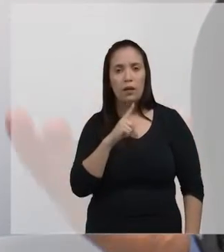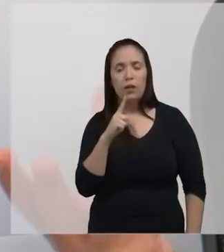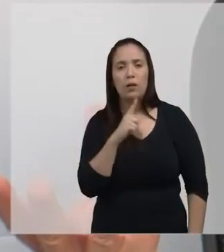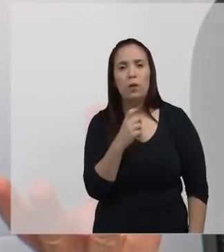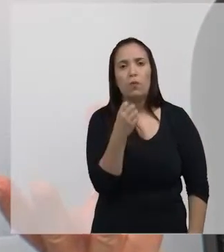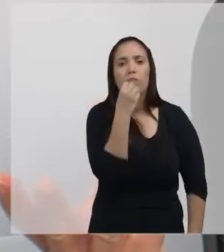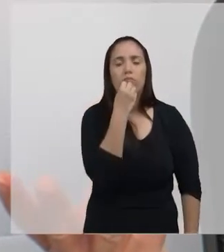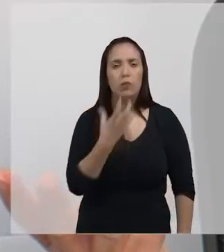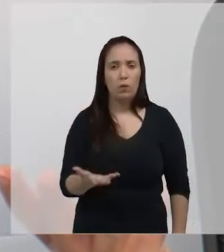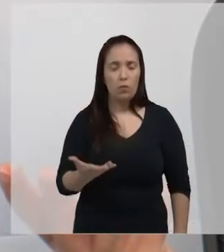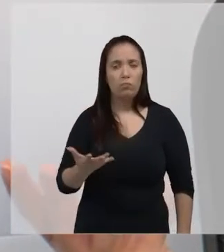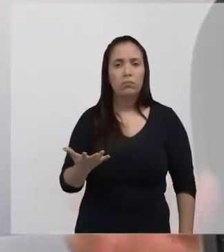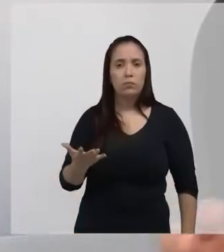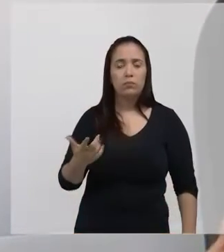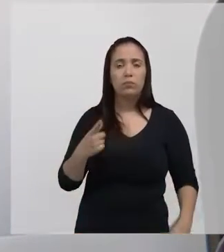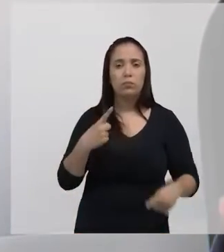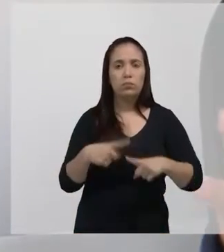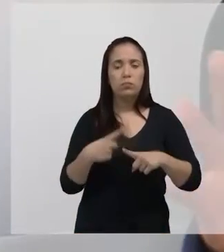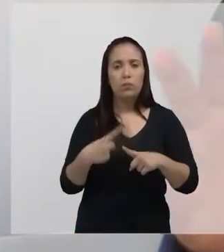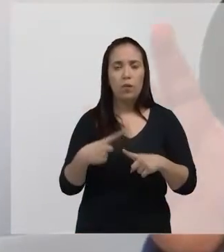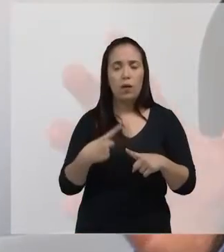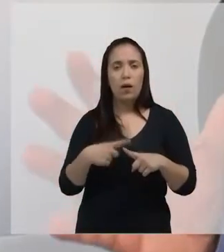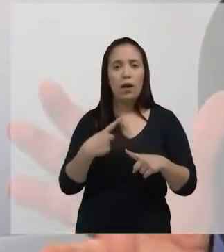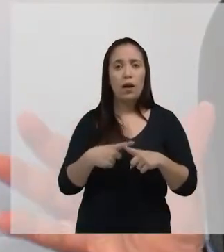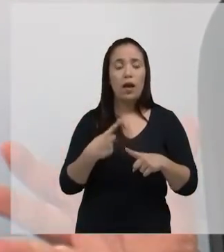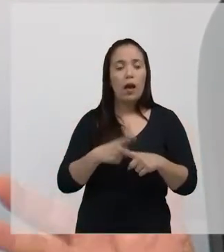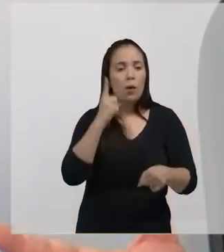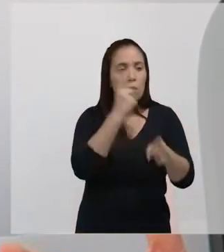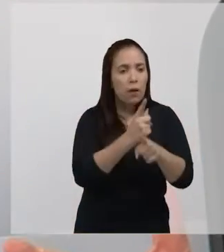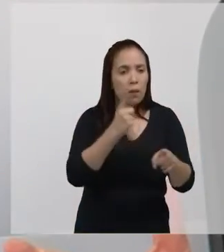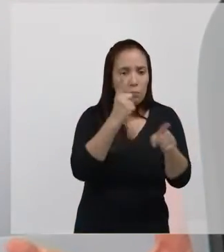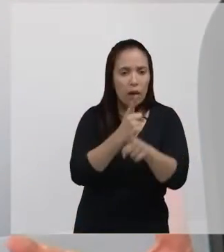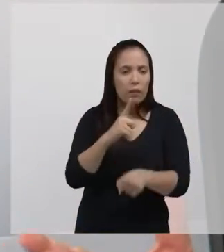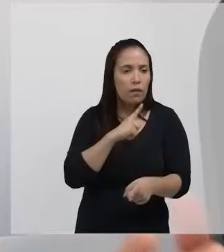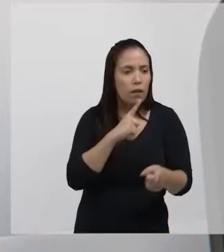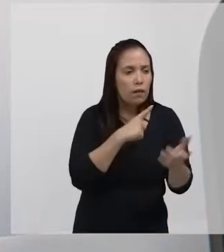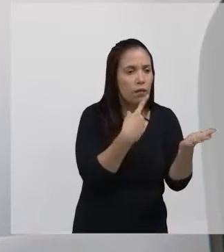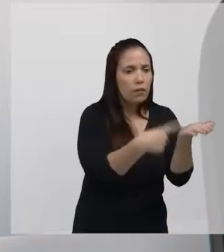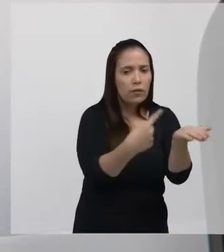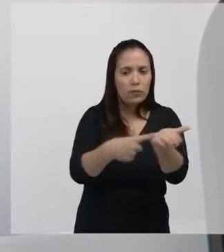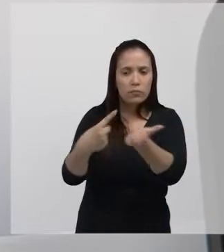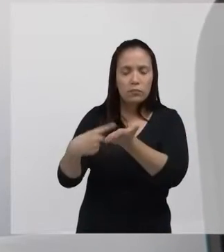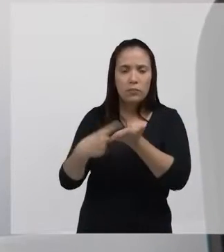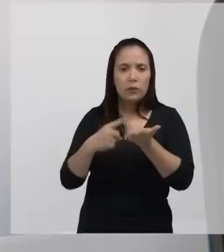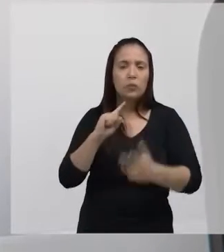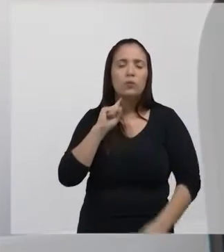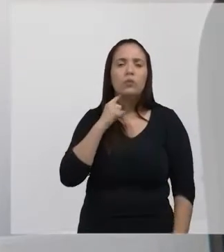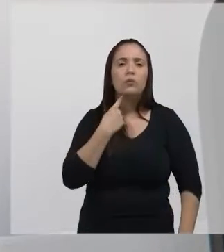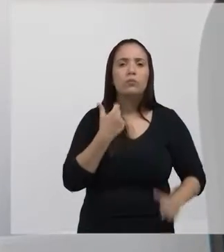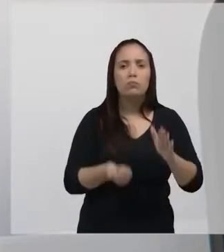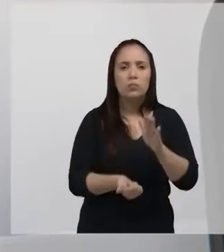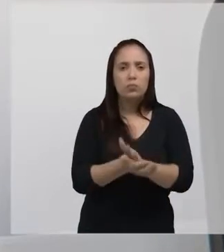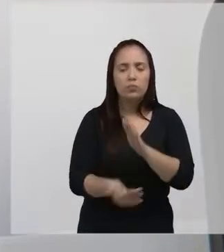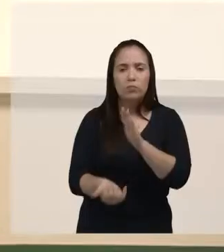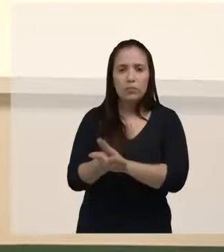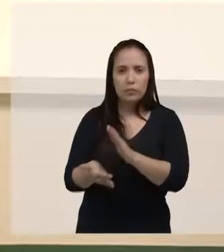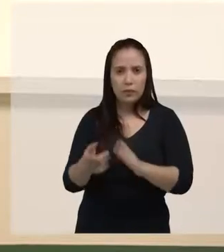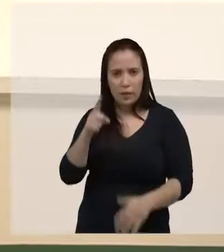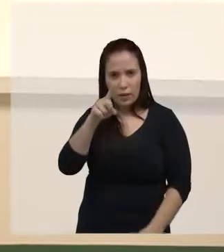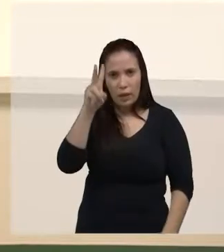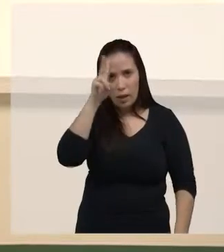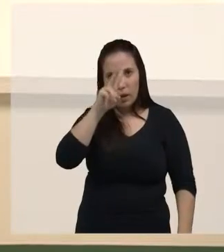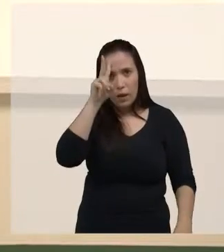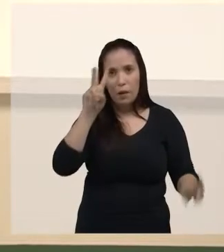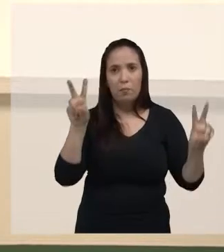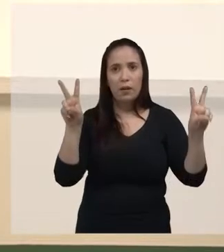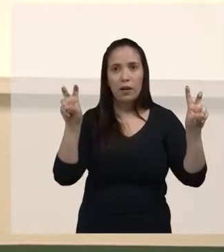salutar. Porque ela desnudou todo um esquema de corrupção. A gente usava entranhado. A gente usava aquela frase